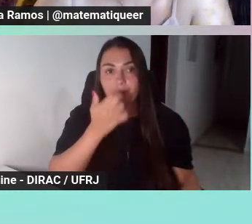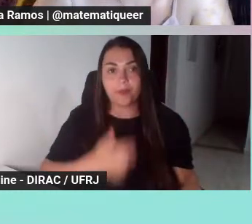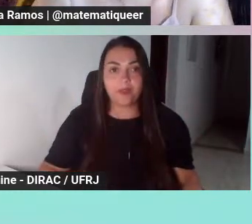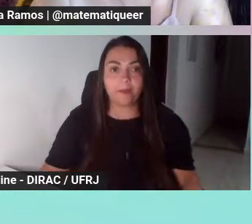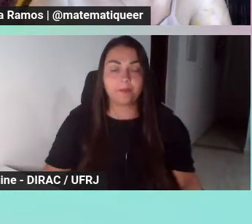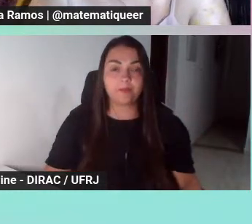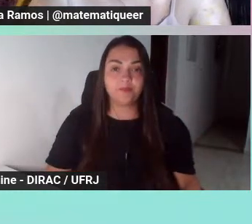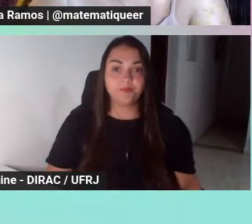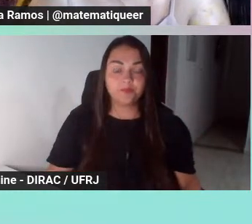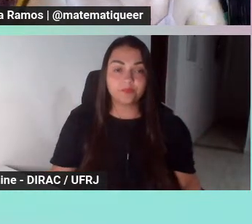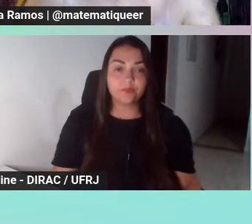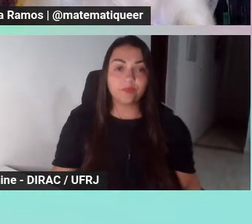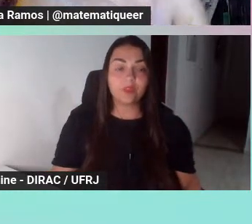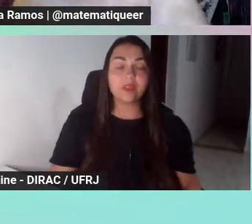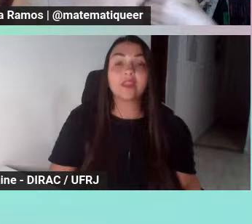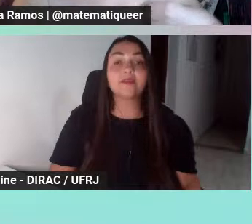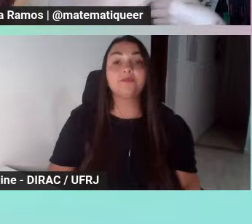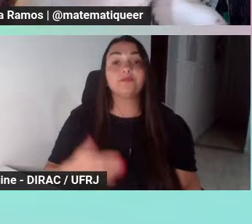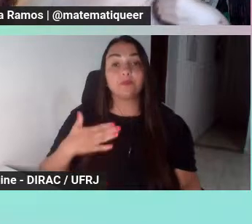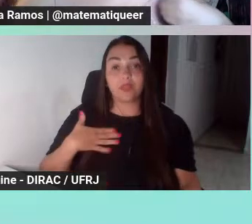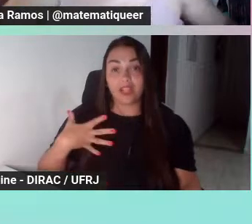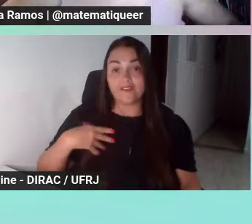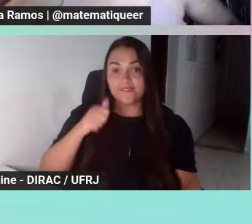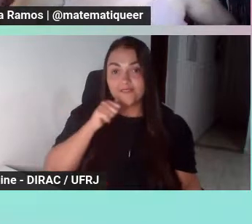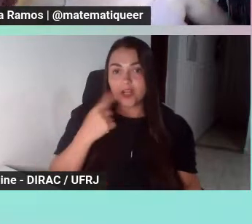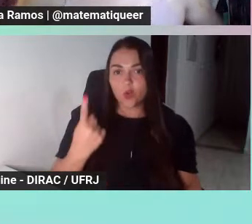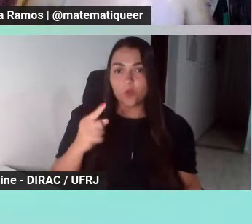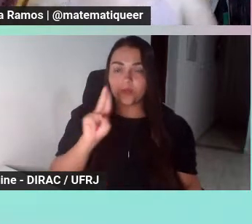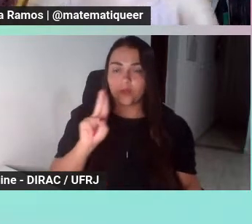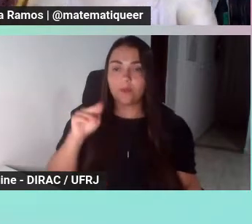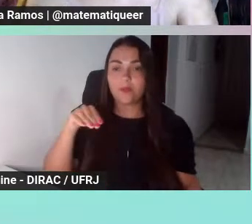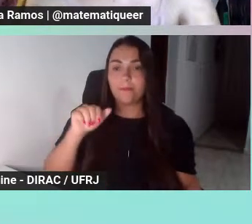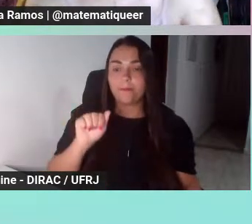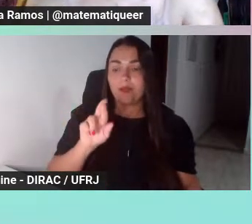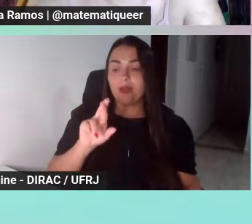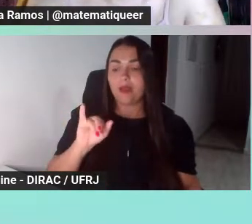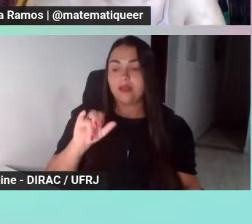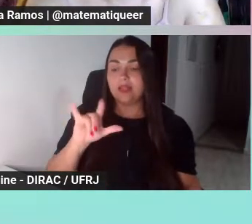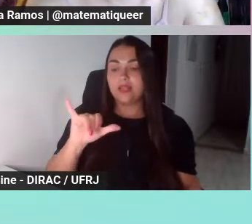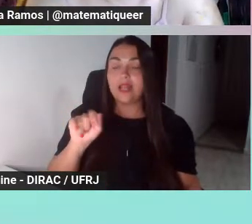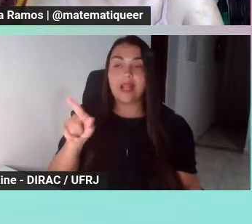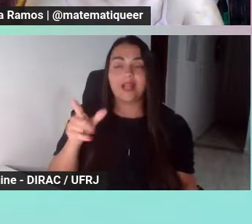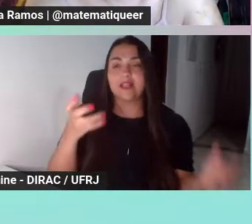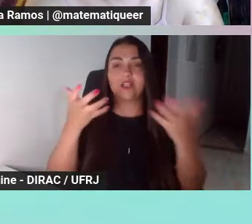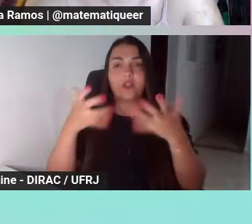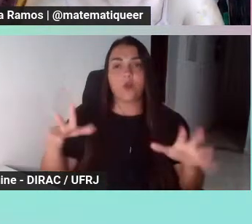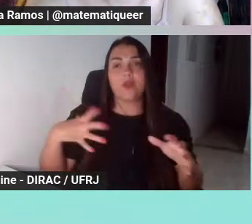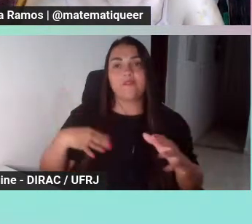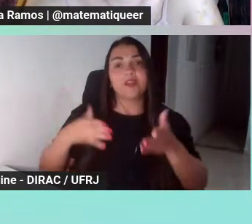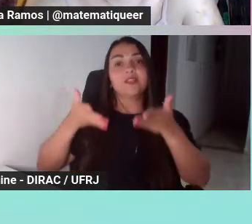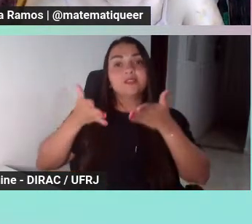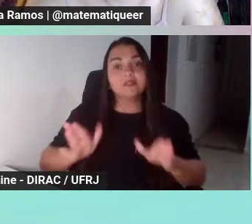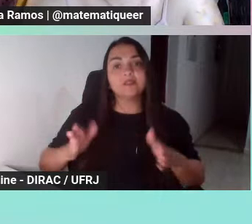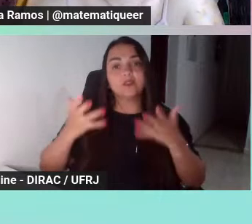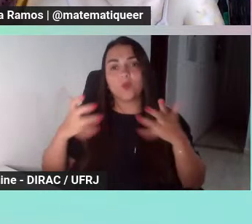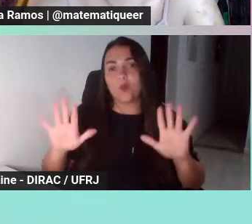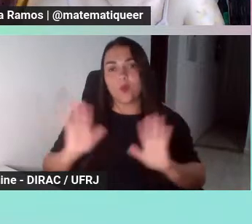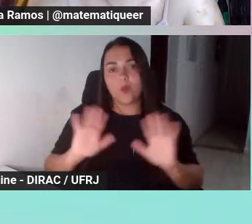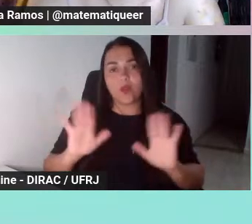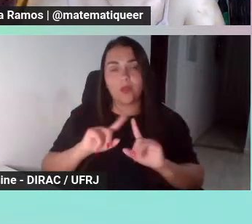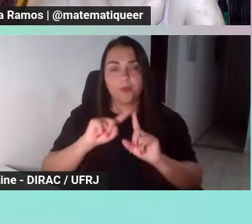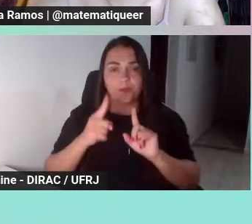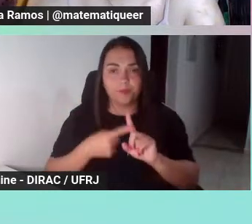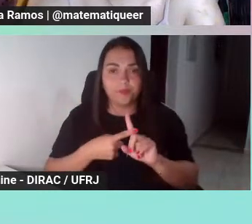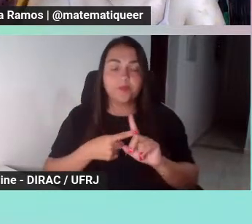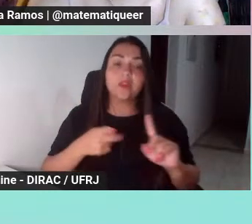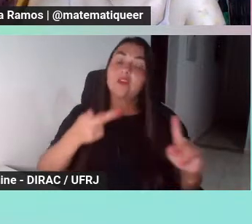Uma das minhas filhas, a Marília, ela optou por não ter filhos. Optou por não ter filhos e dizia assim, olha, se um